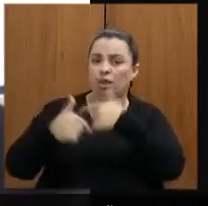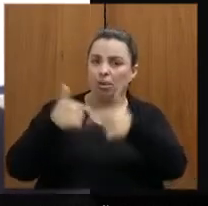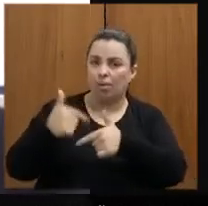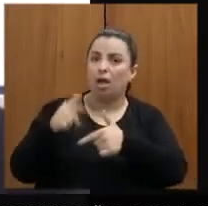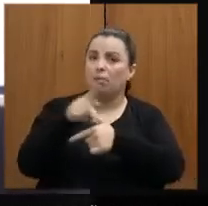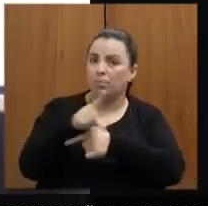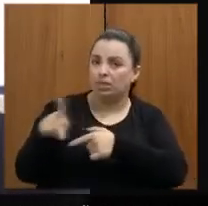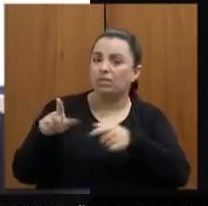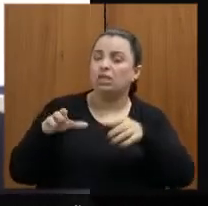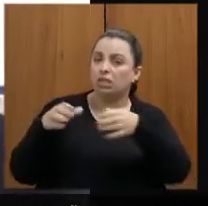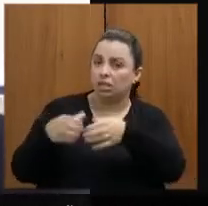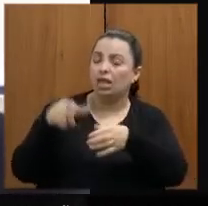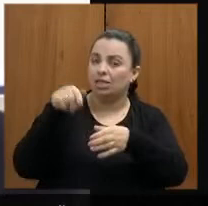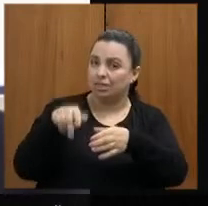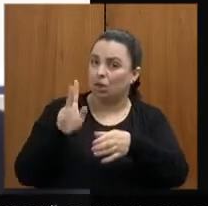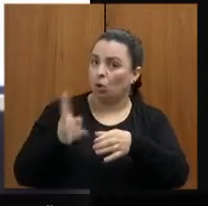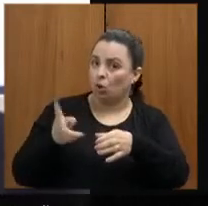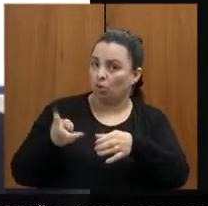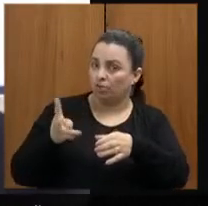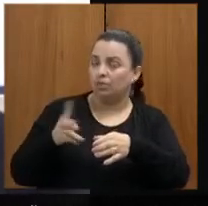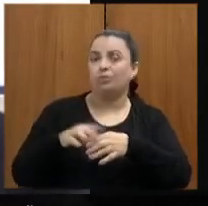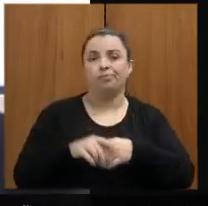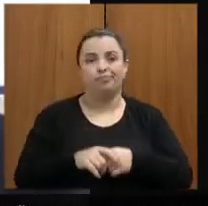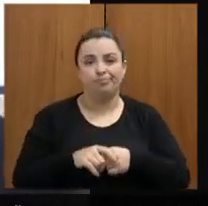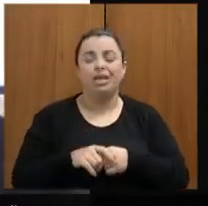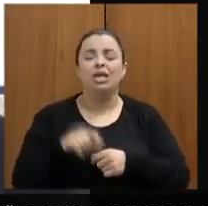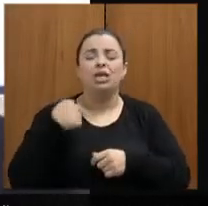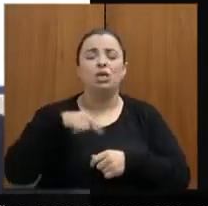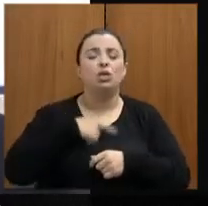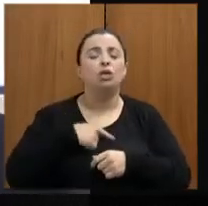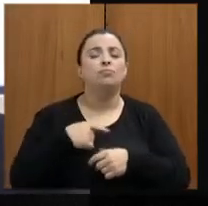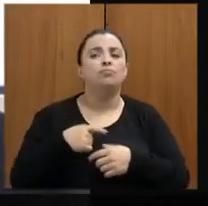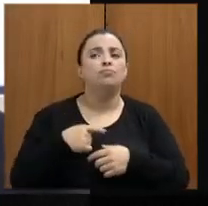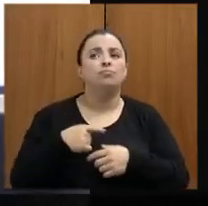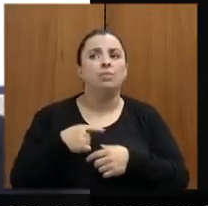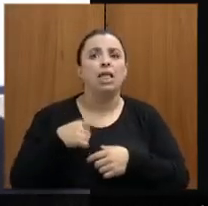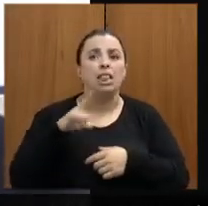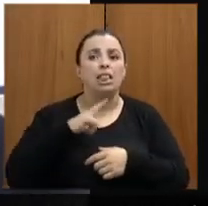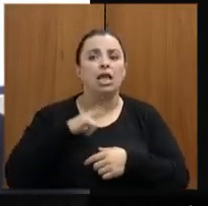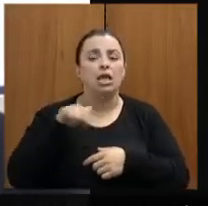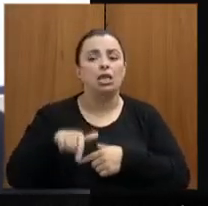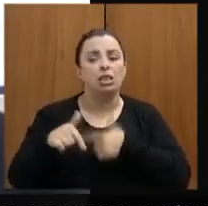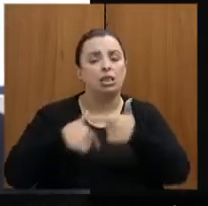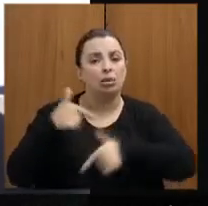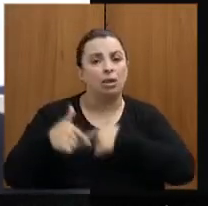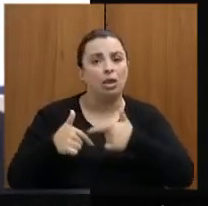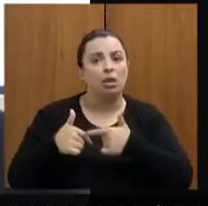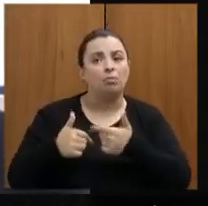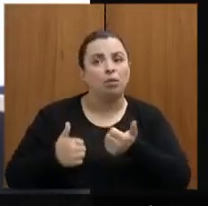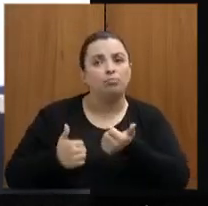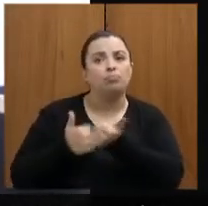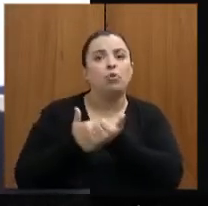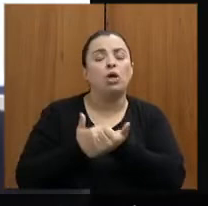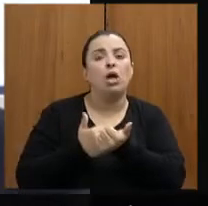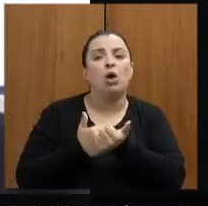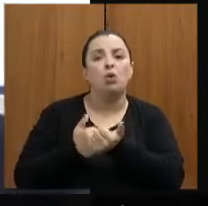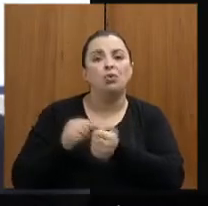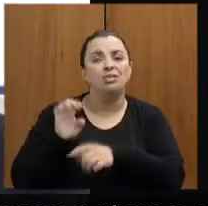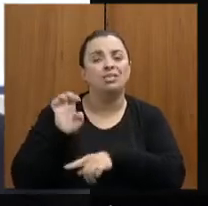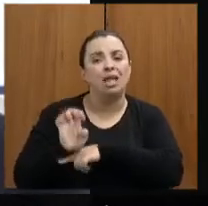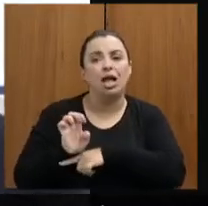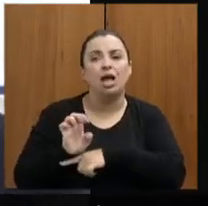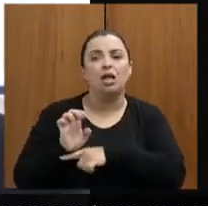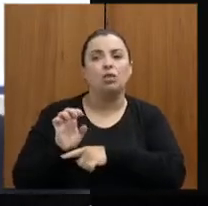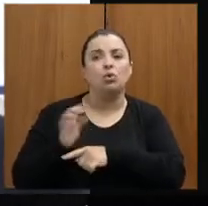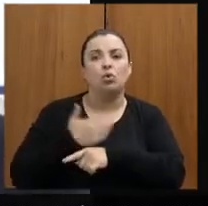presidente dessa produção eu acho que a gente está aí é para poder ajudar o estado ajudar umas Governador mas essa comissão ela